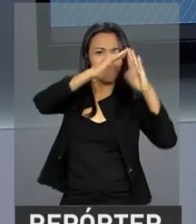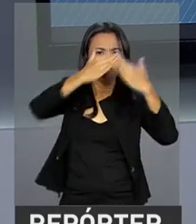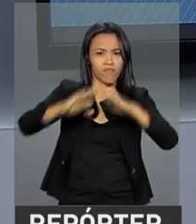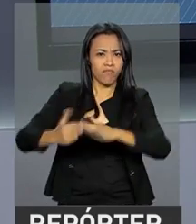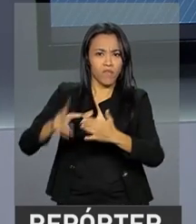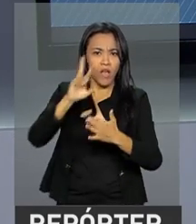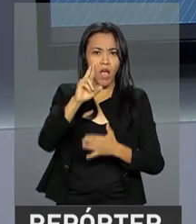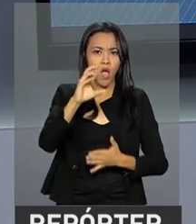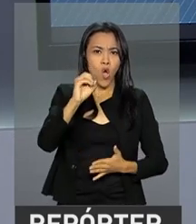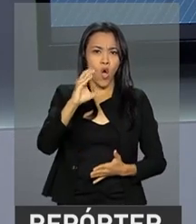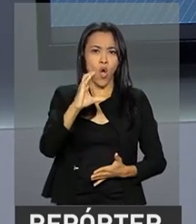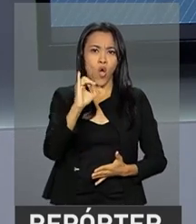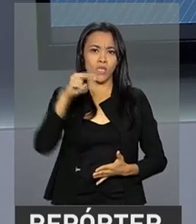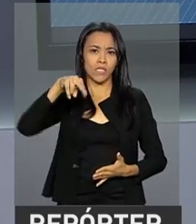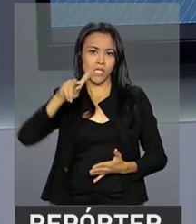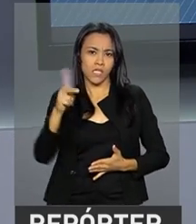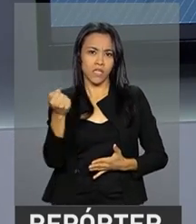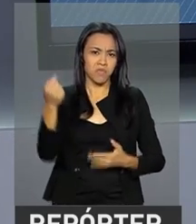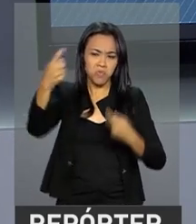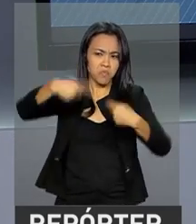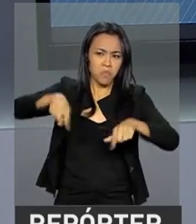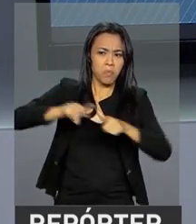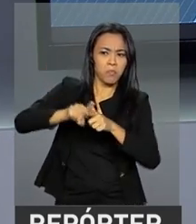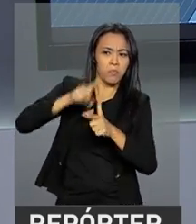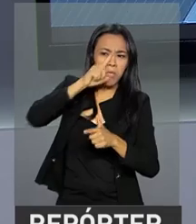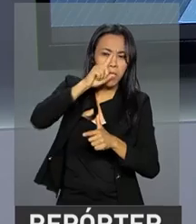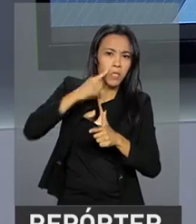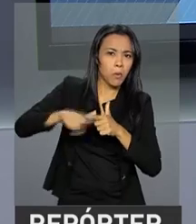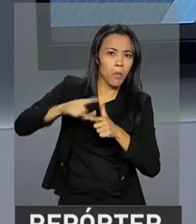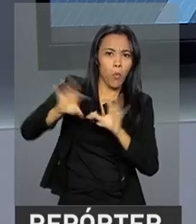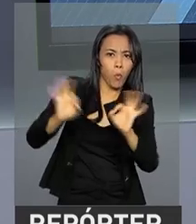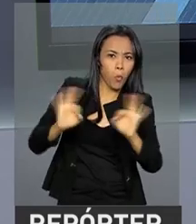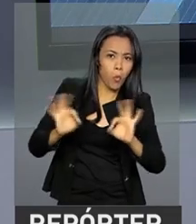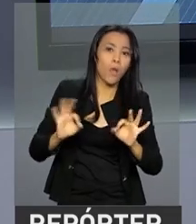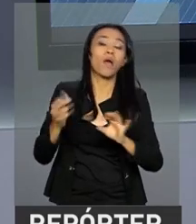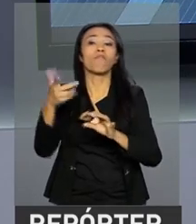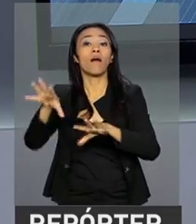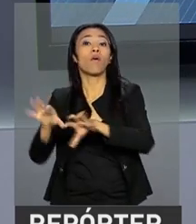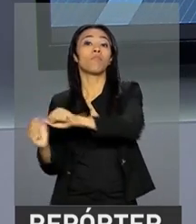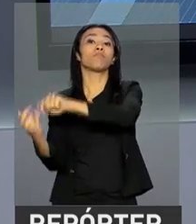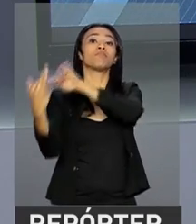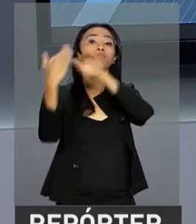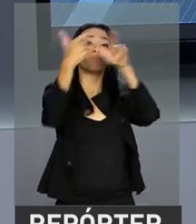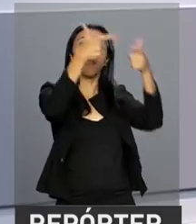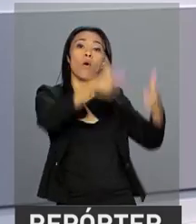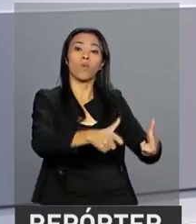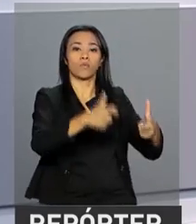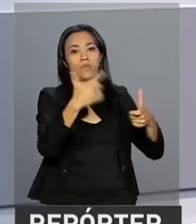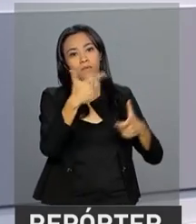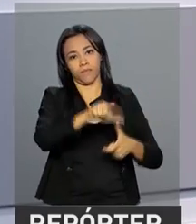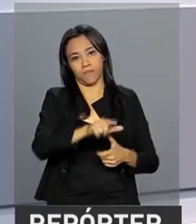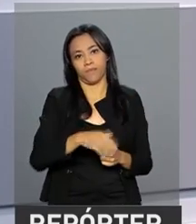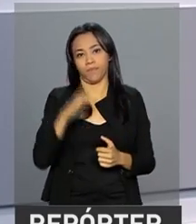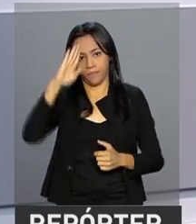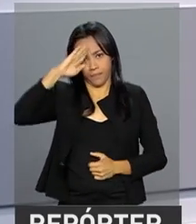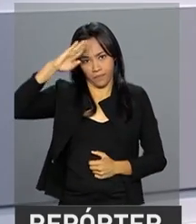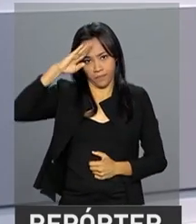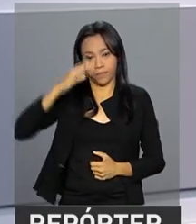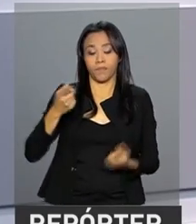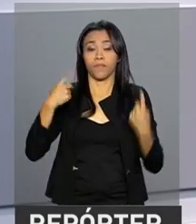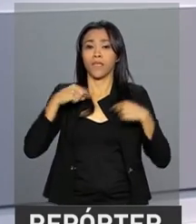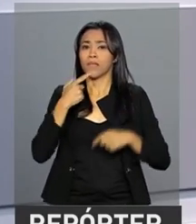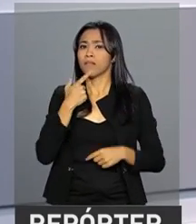estabilizada agora as tropas continuam de prontidão e vão agir em outras comunidades e daqui a pouco era